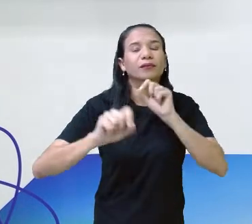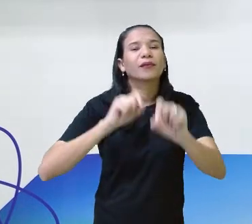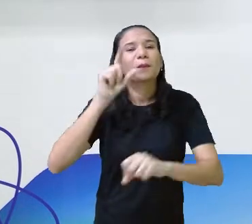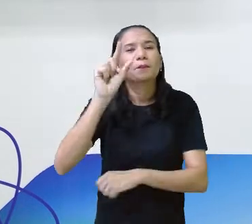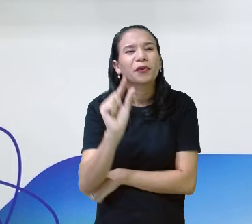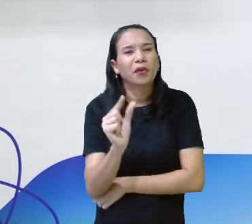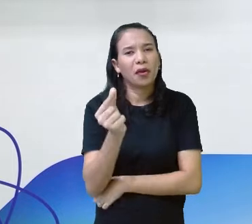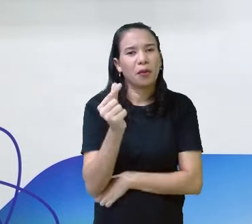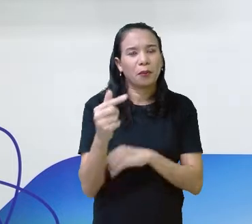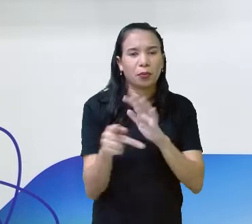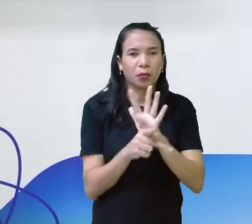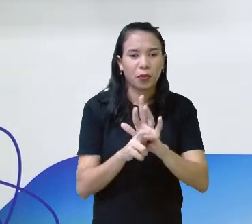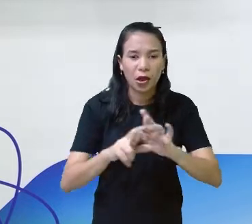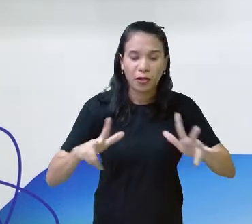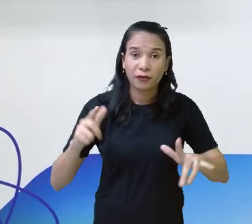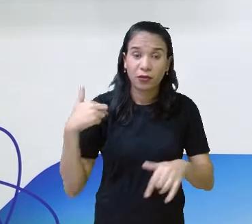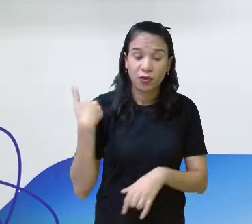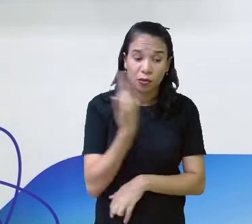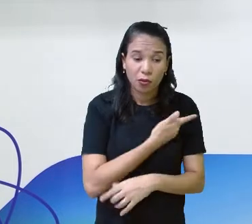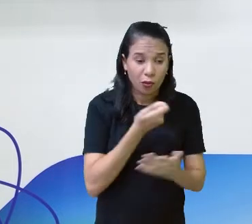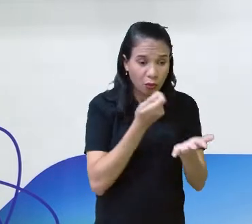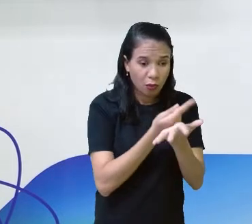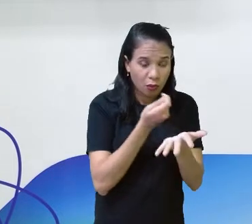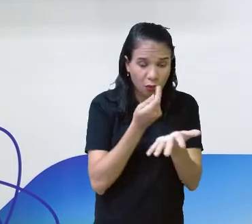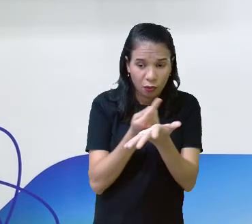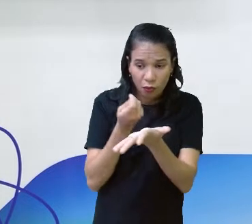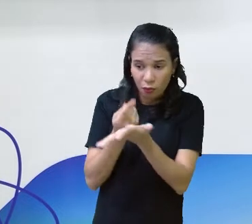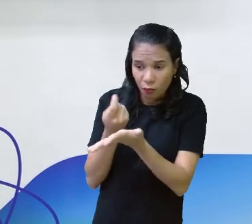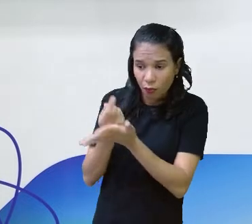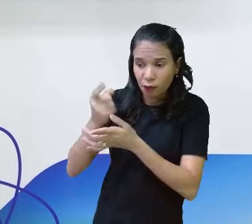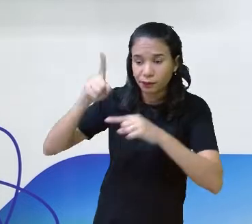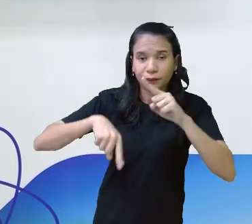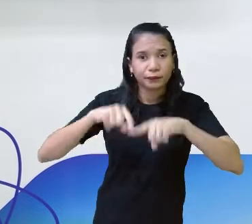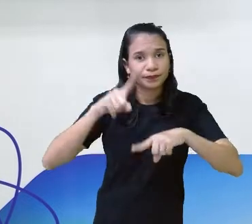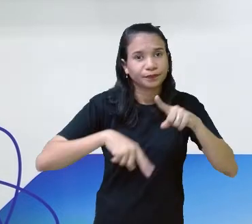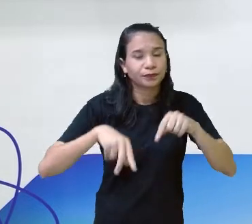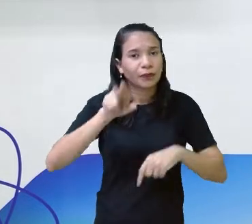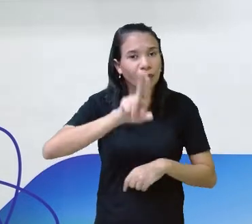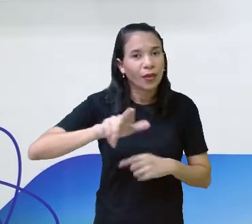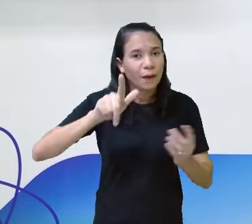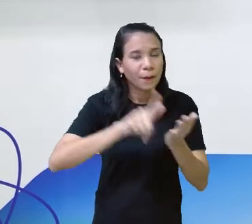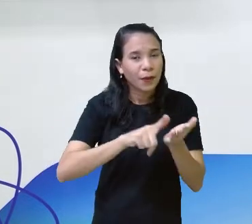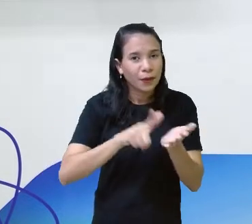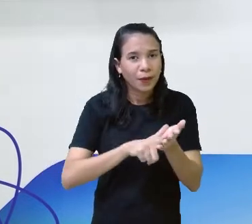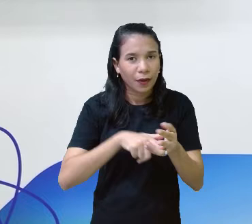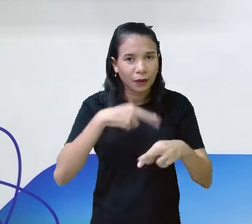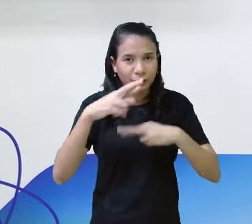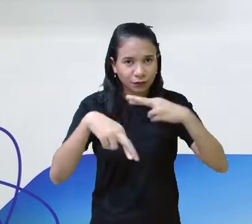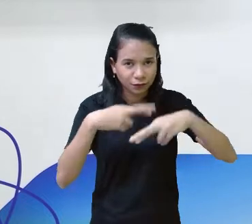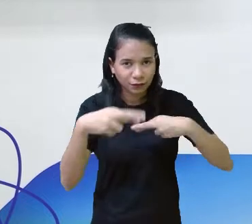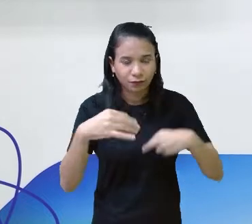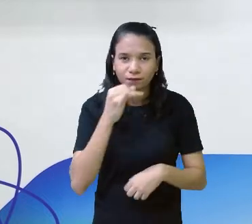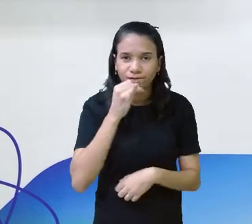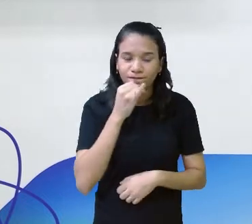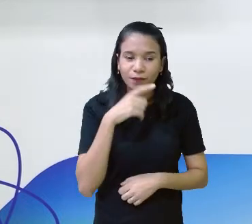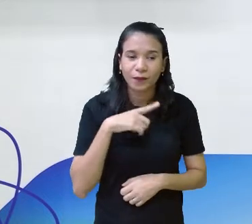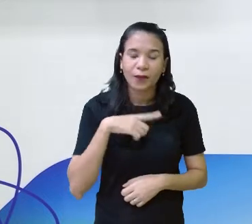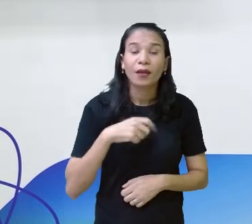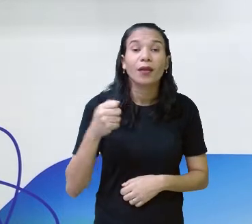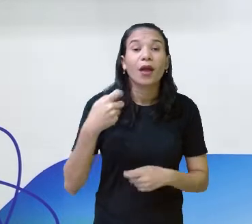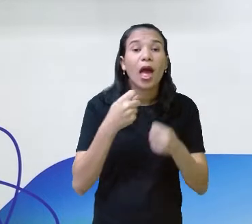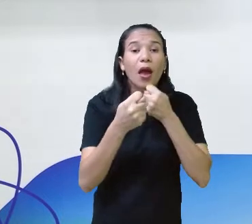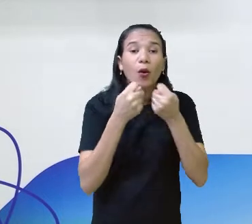é mínima. E cada vez que eu compro algo que foi feito com papel reciclado, por exemplo, eu estou